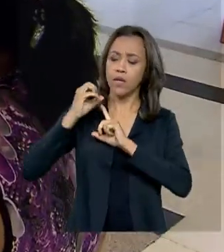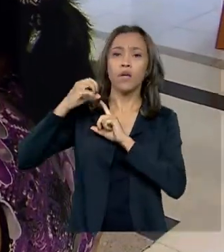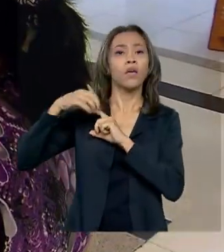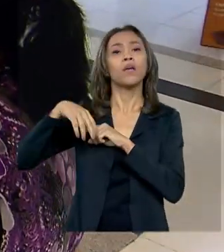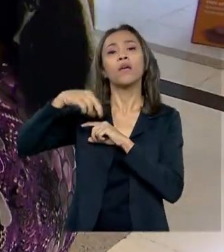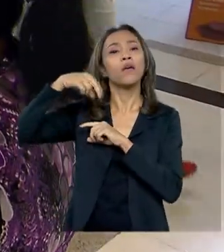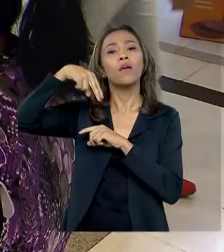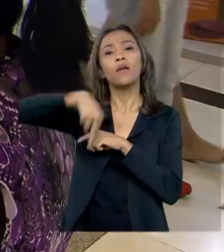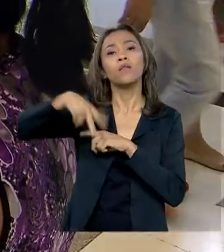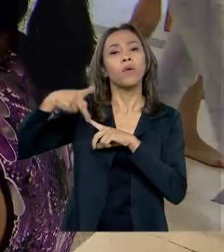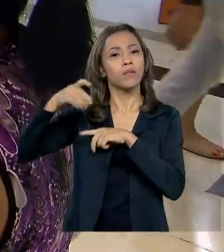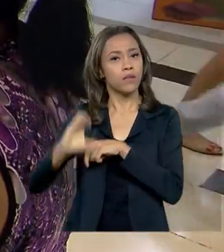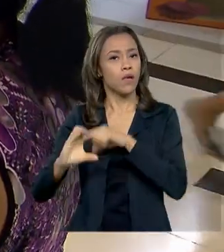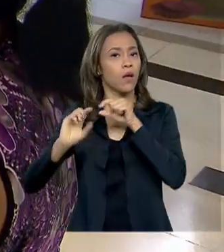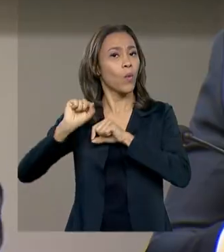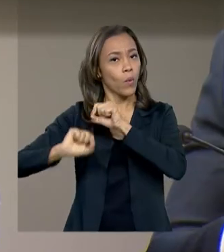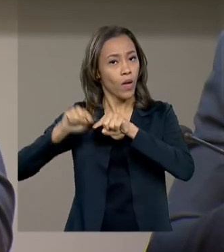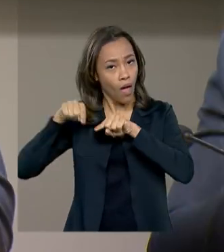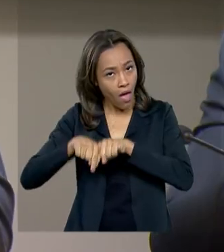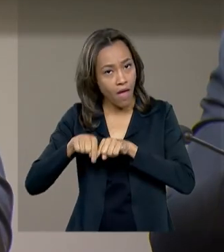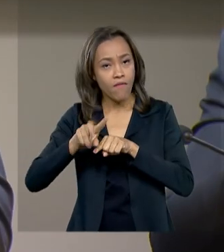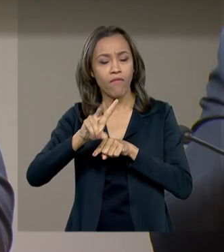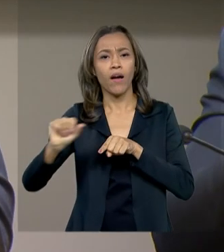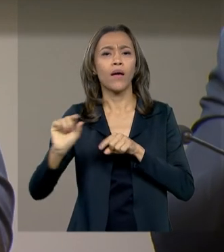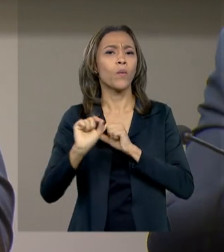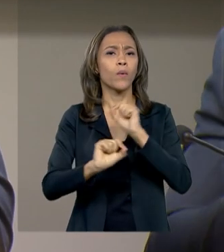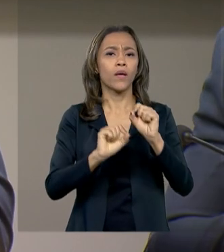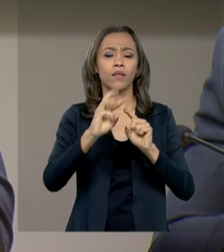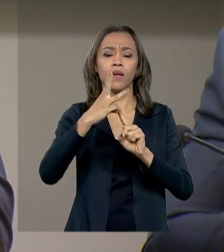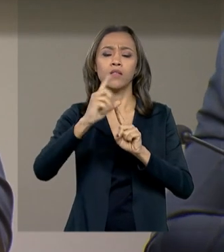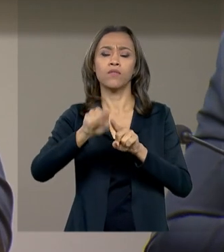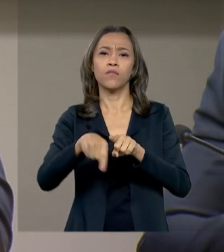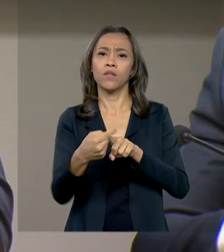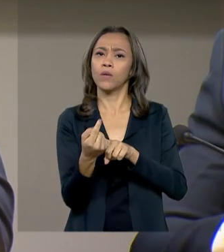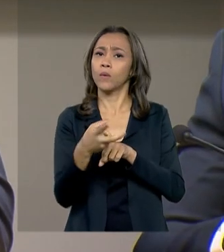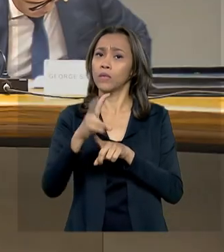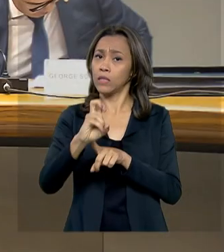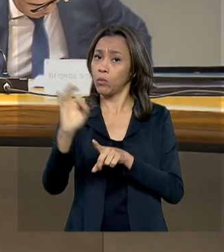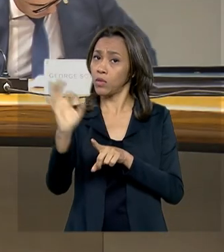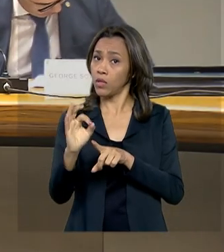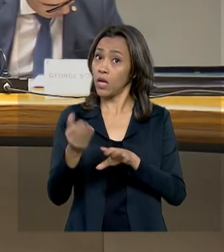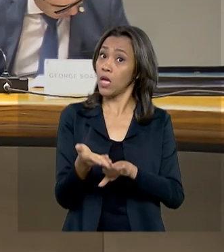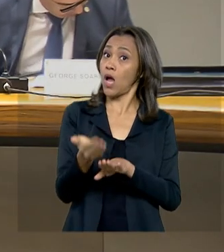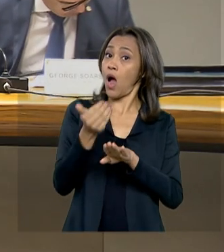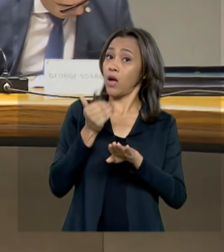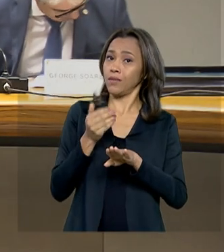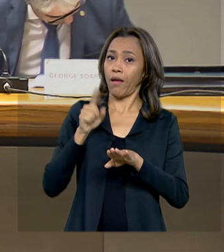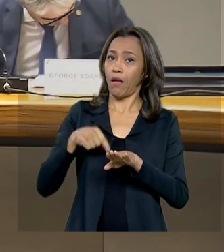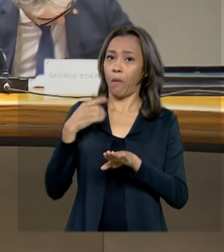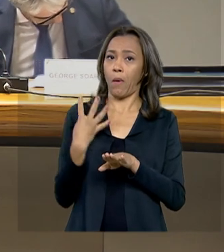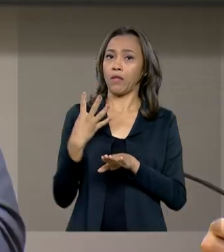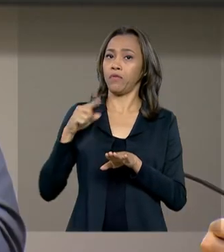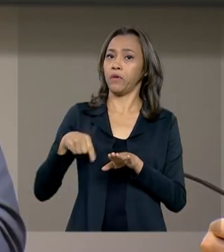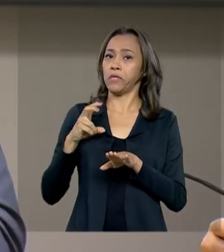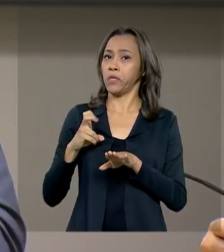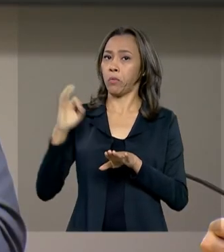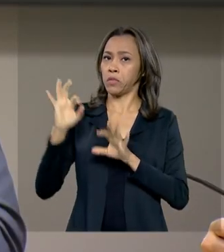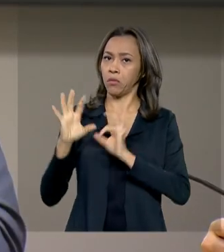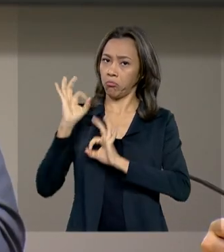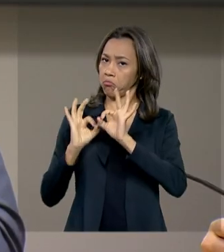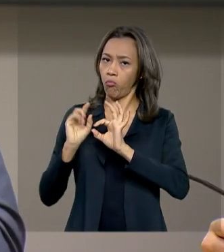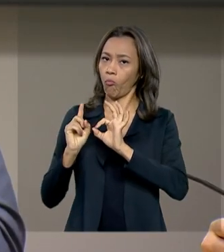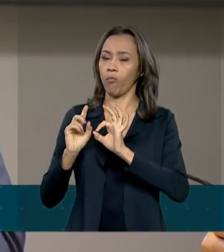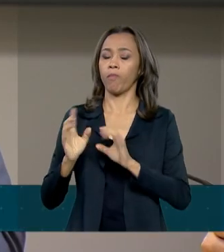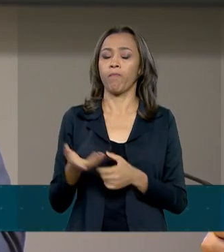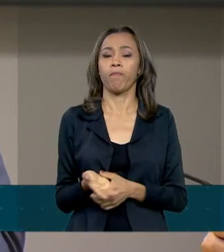Índice Nacional de Preços ao Consumidor, ficará em 3,5% e não nos 4% previstos. Esse é um